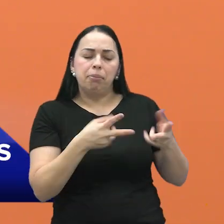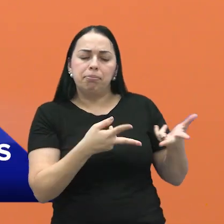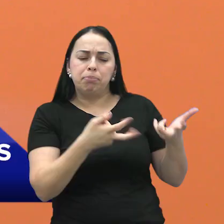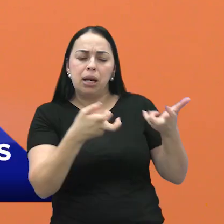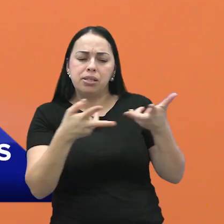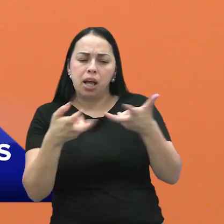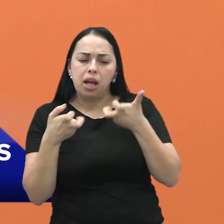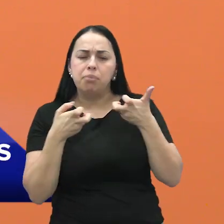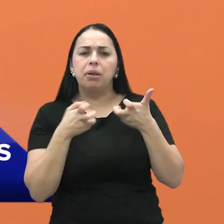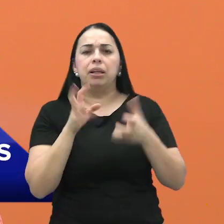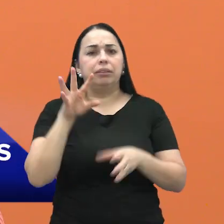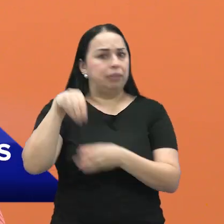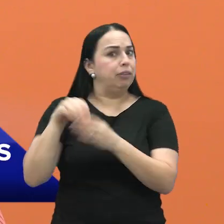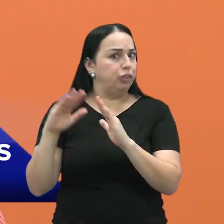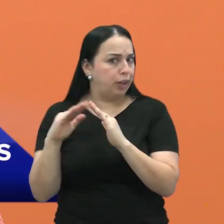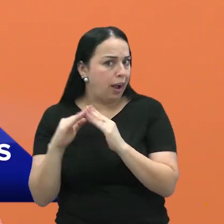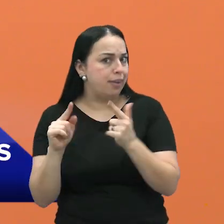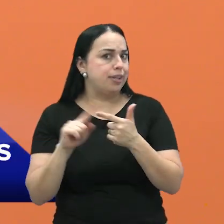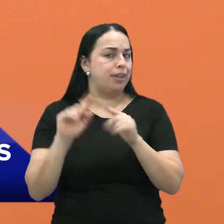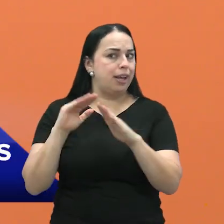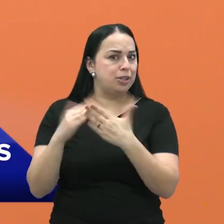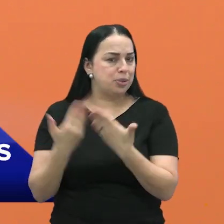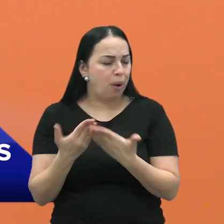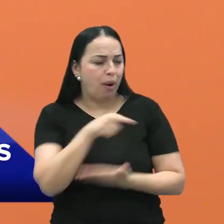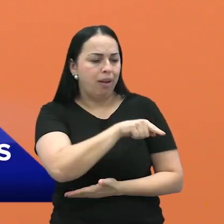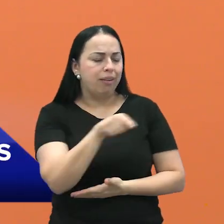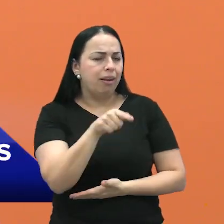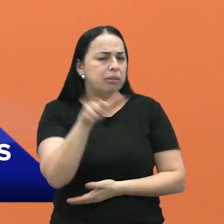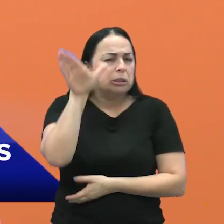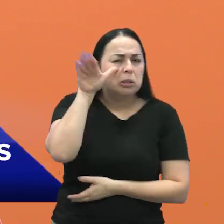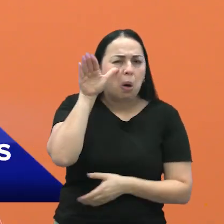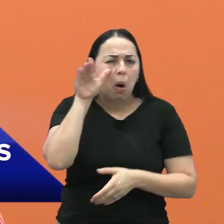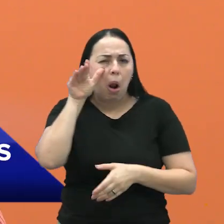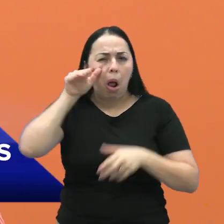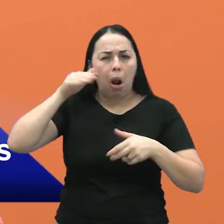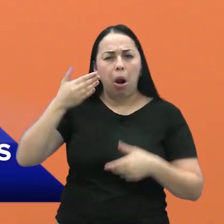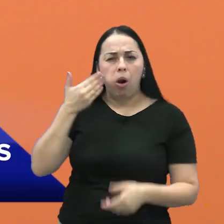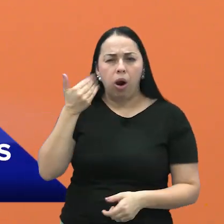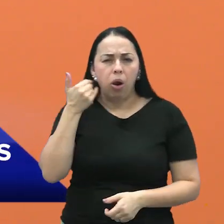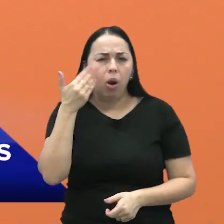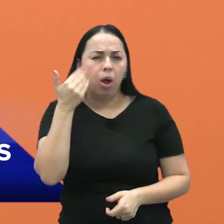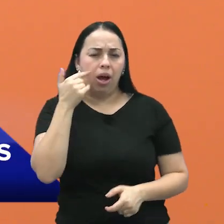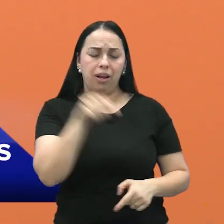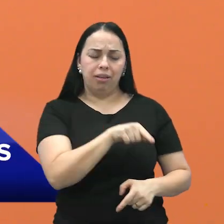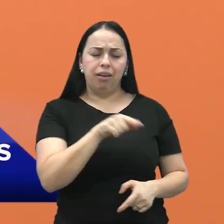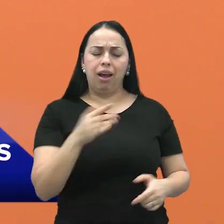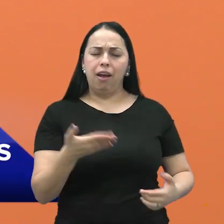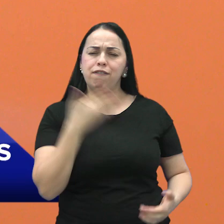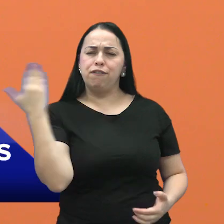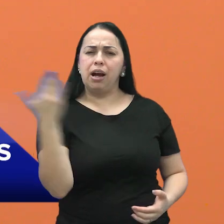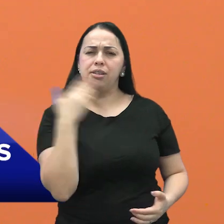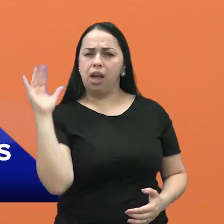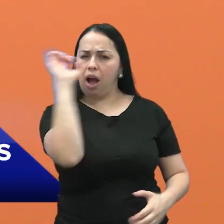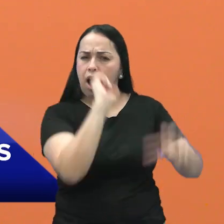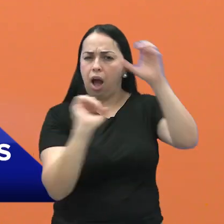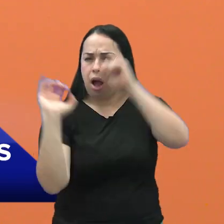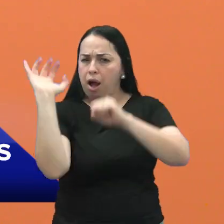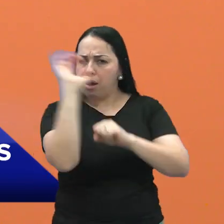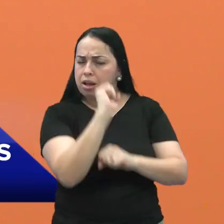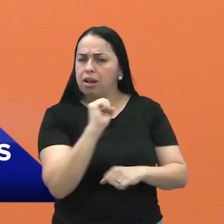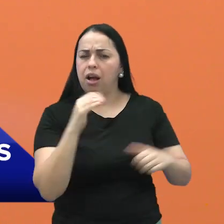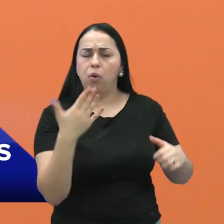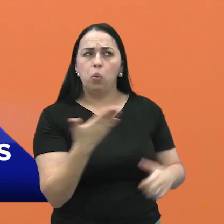a gente já percebe dentro de casa ou na escola que têm uma curiosidade mais aguçada, são crianças que têm uma